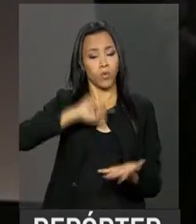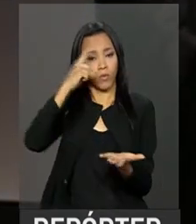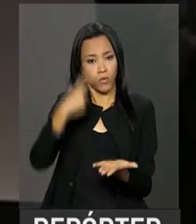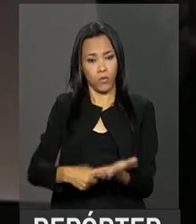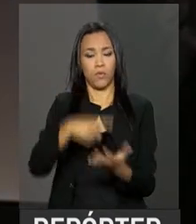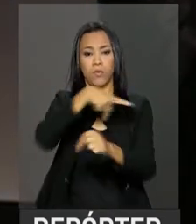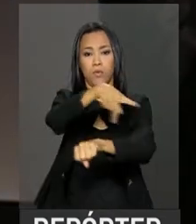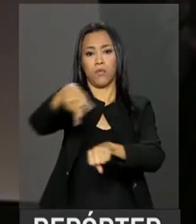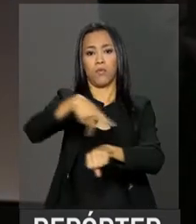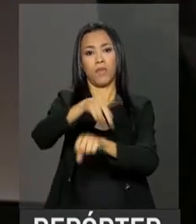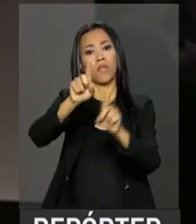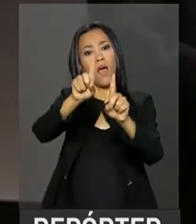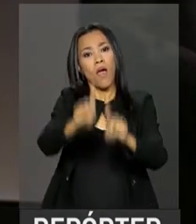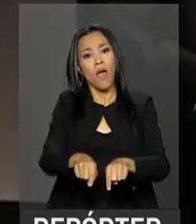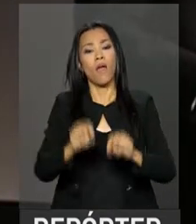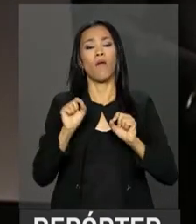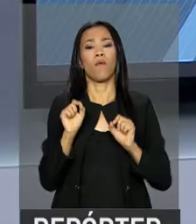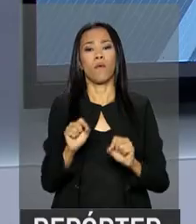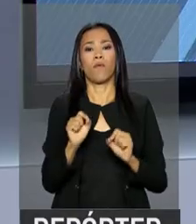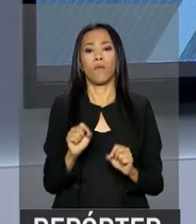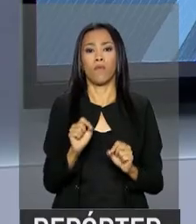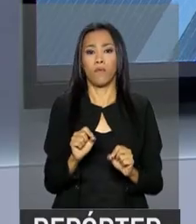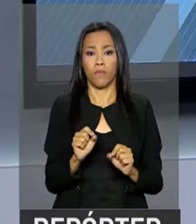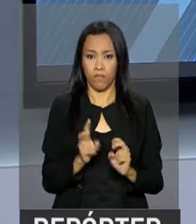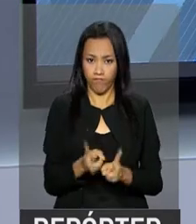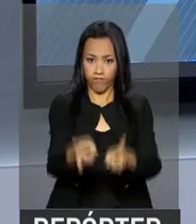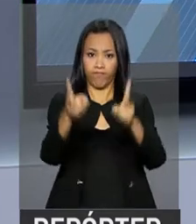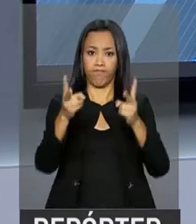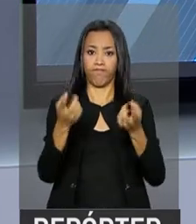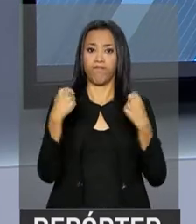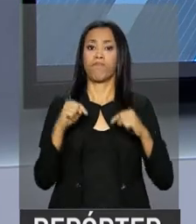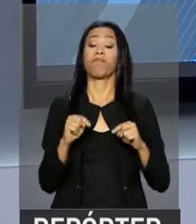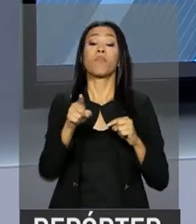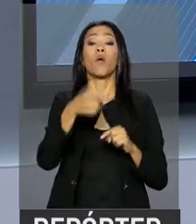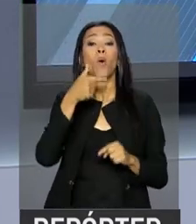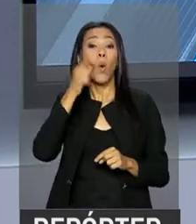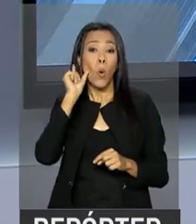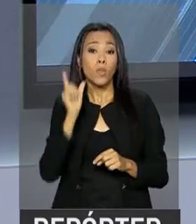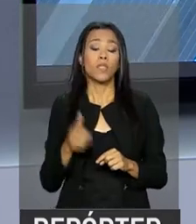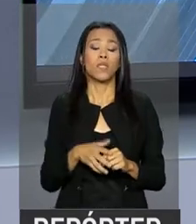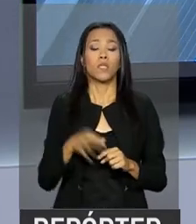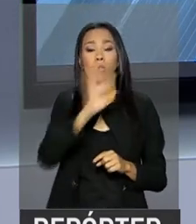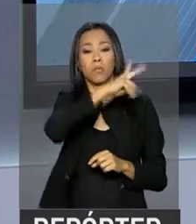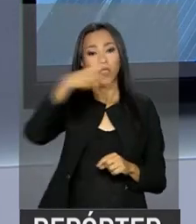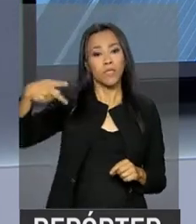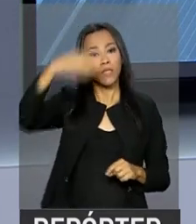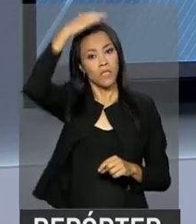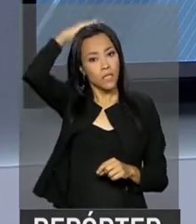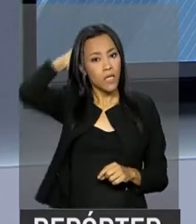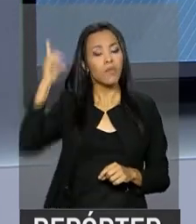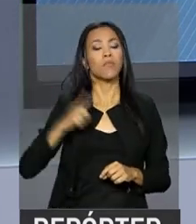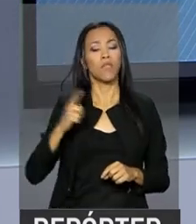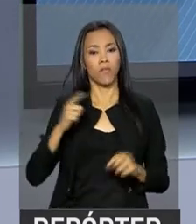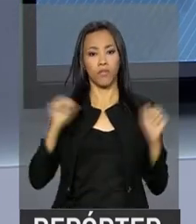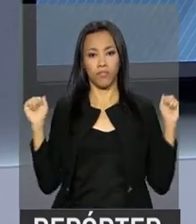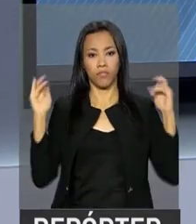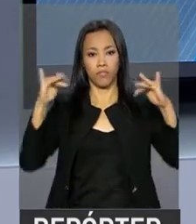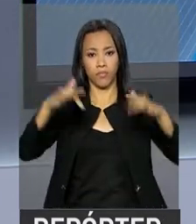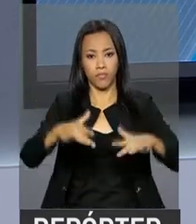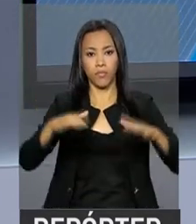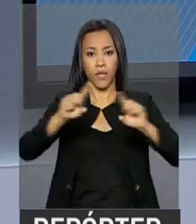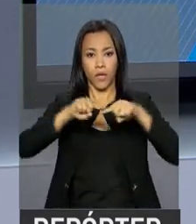país é inquebrantável. E ontem o presidente Michel Temer esteve com investidores